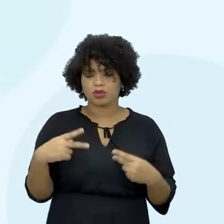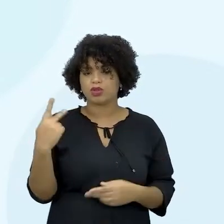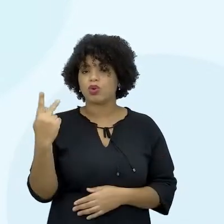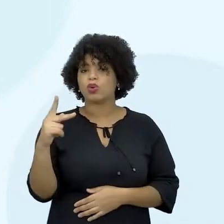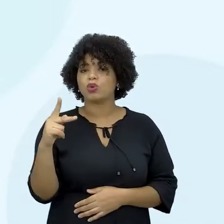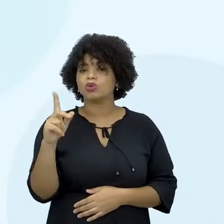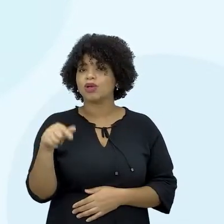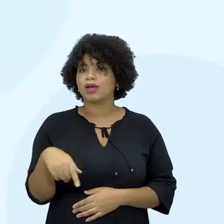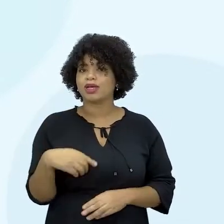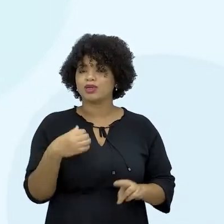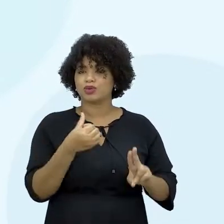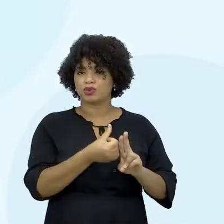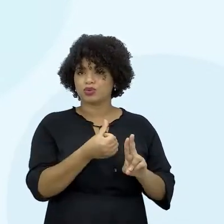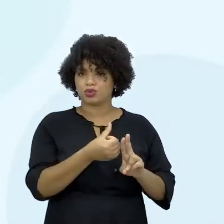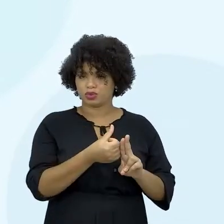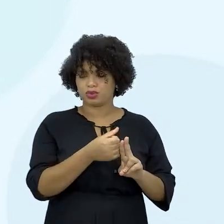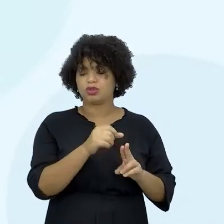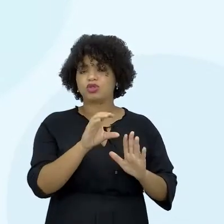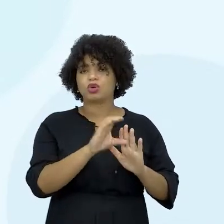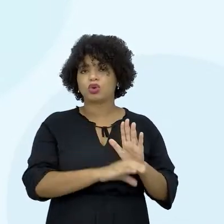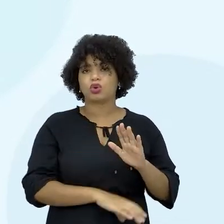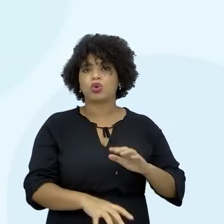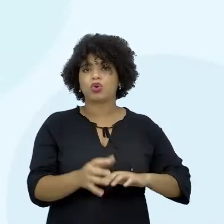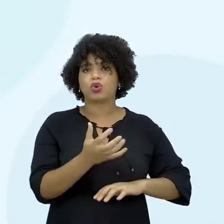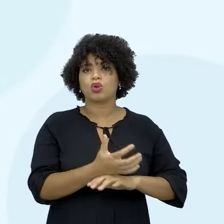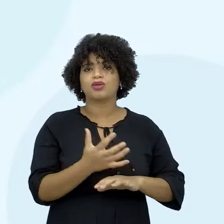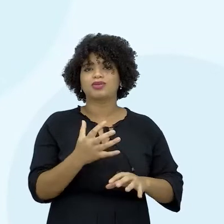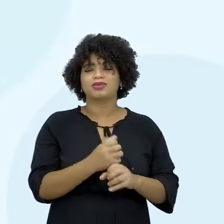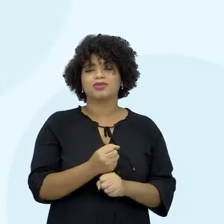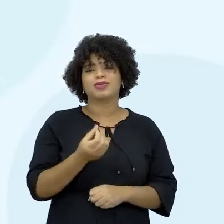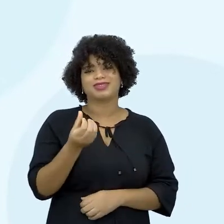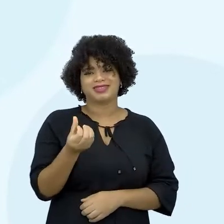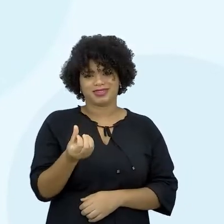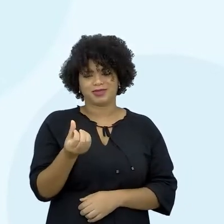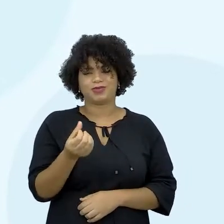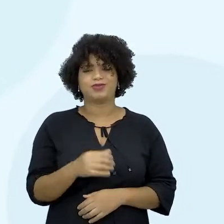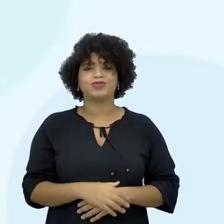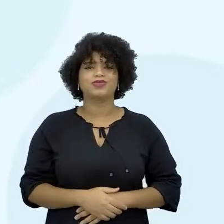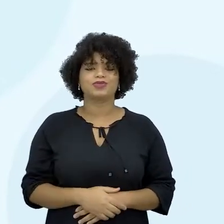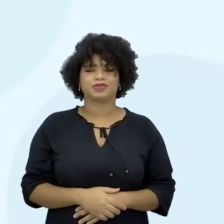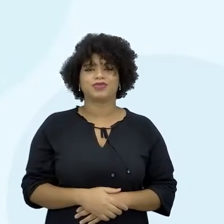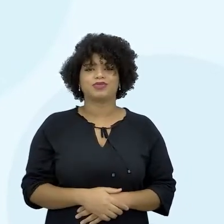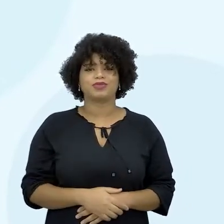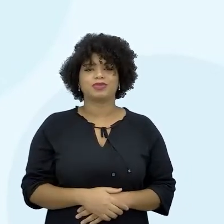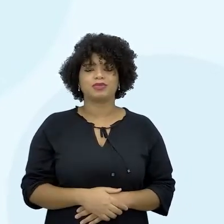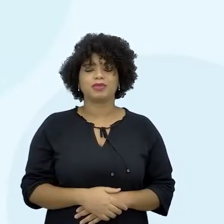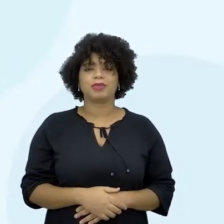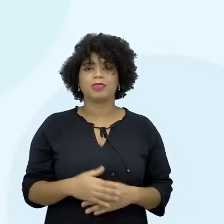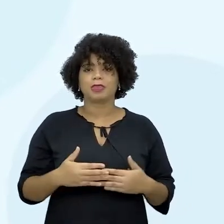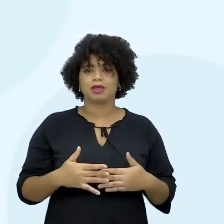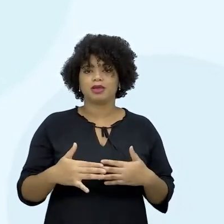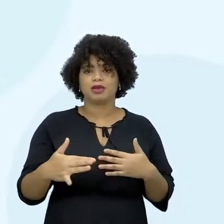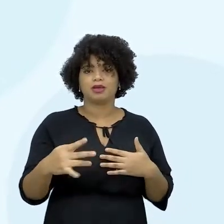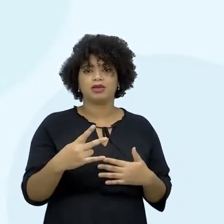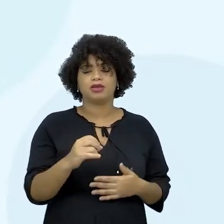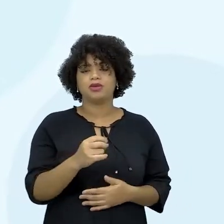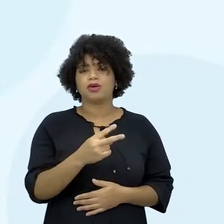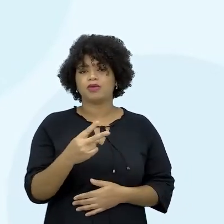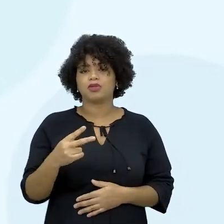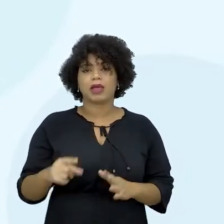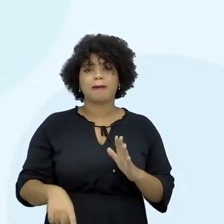aprofundamento ele possui 6 unidades curriculares, né, estão as 6. Em 2022, no